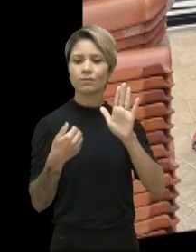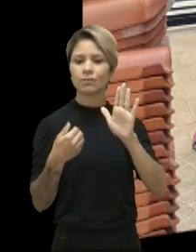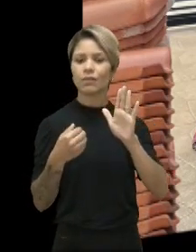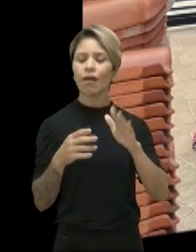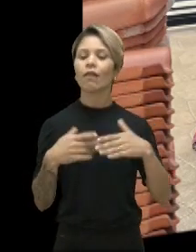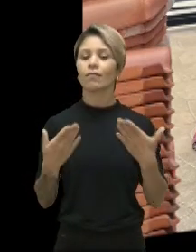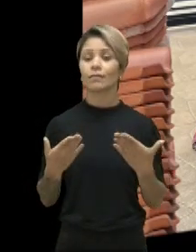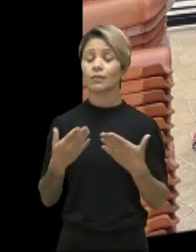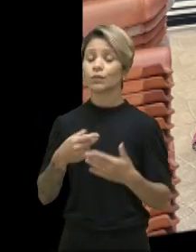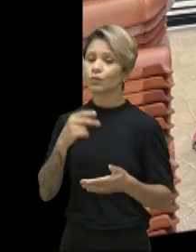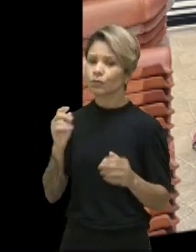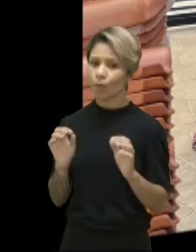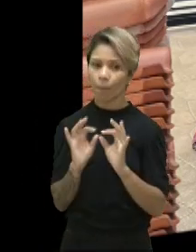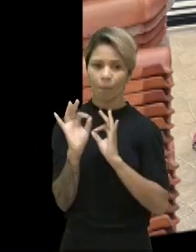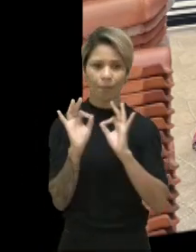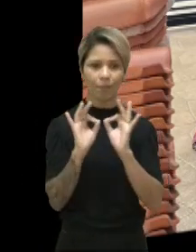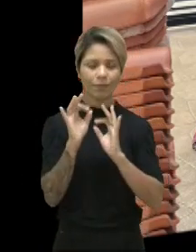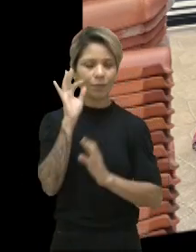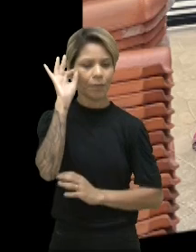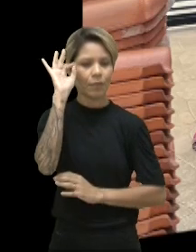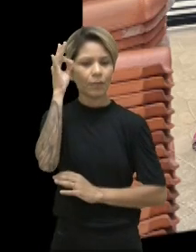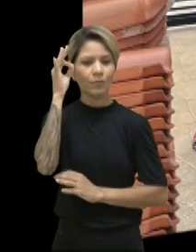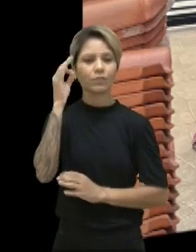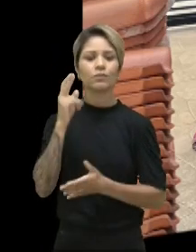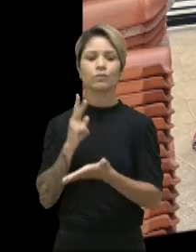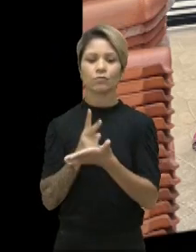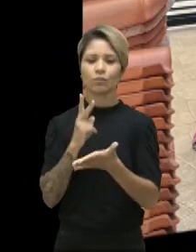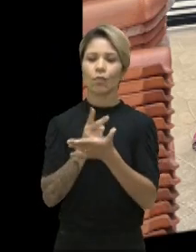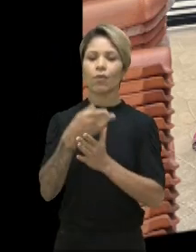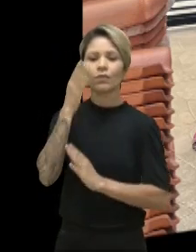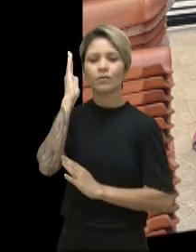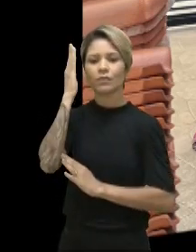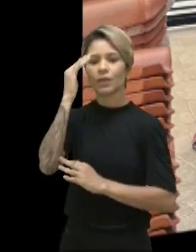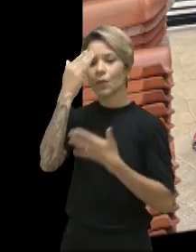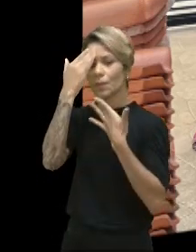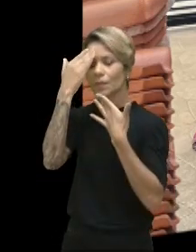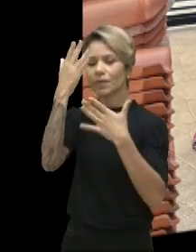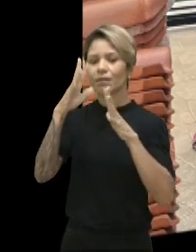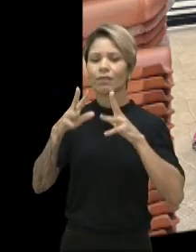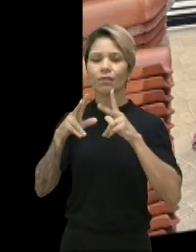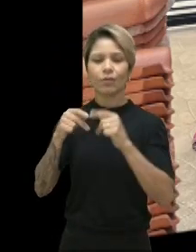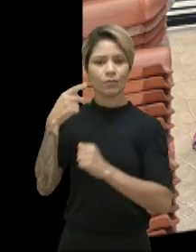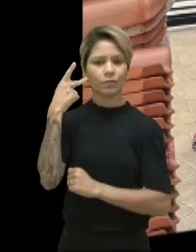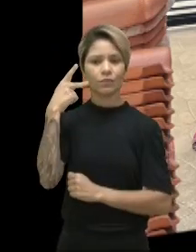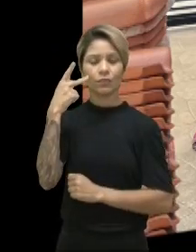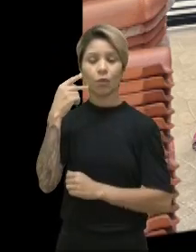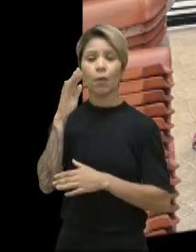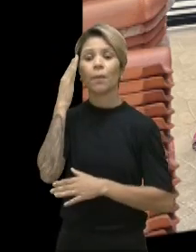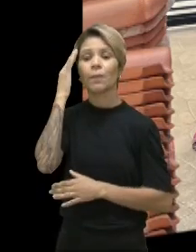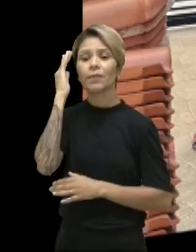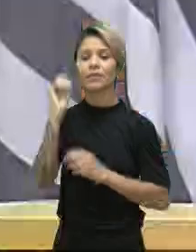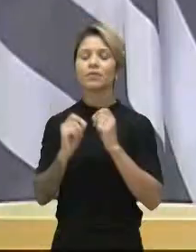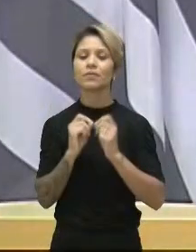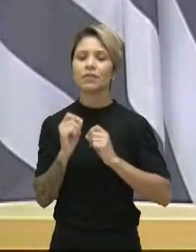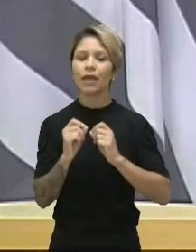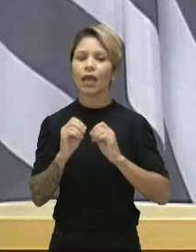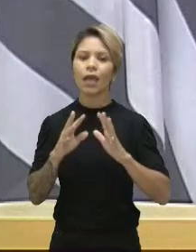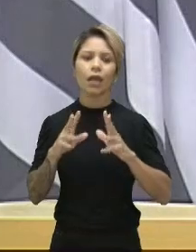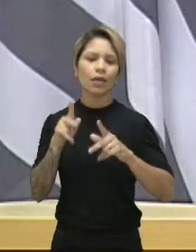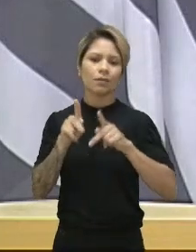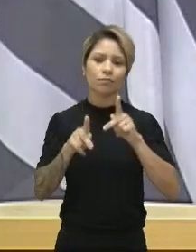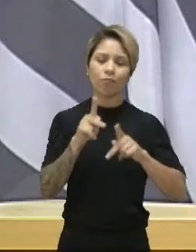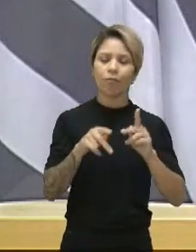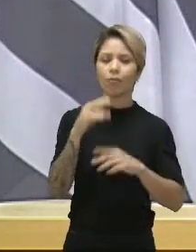aí prontos, né, para sempre servir a população de Taubaté. Obrigado aos vereadores por entender a necessidade de todos os